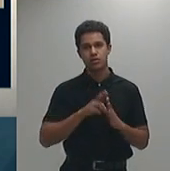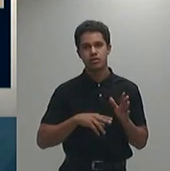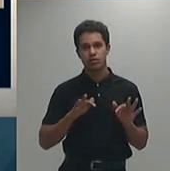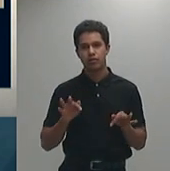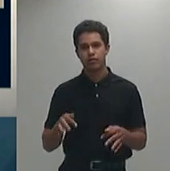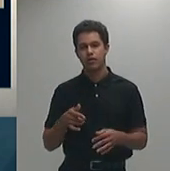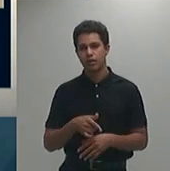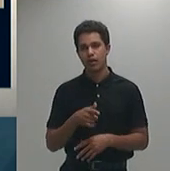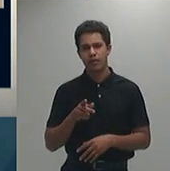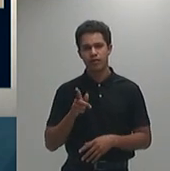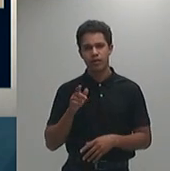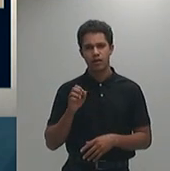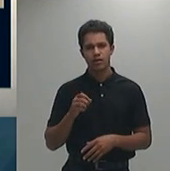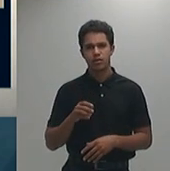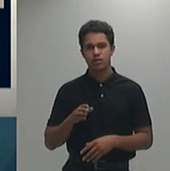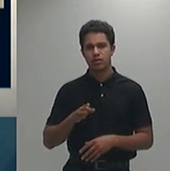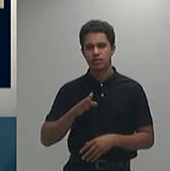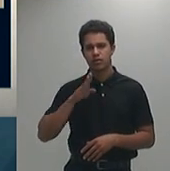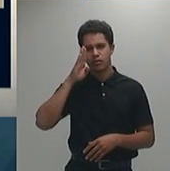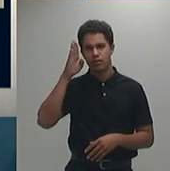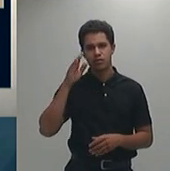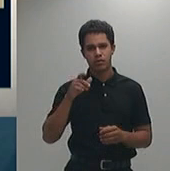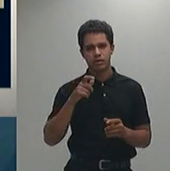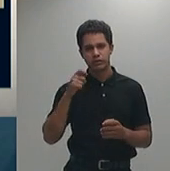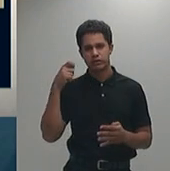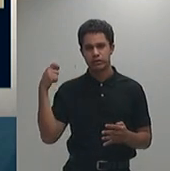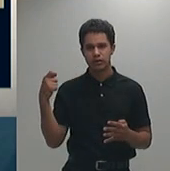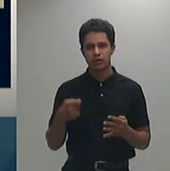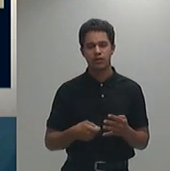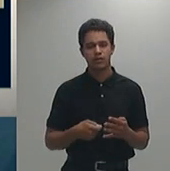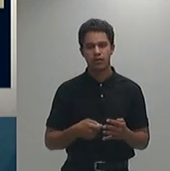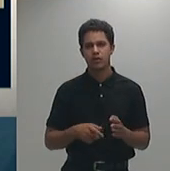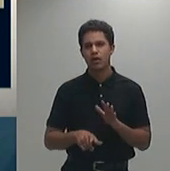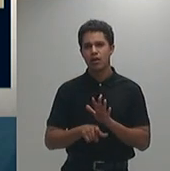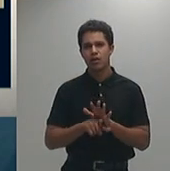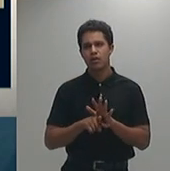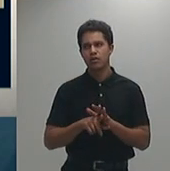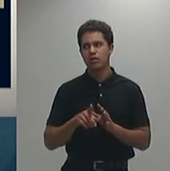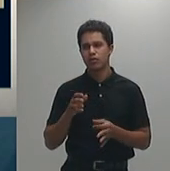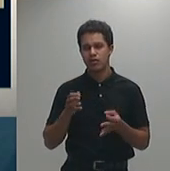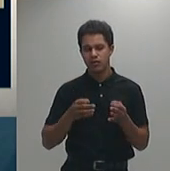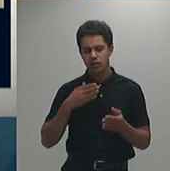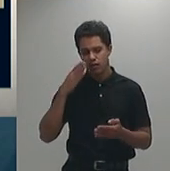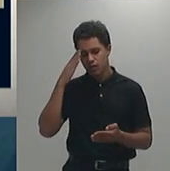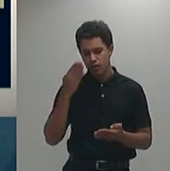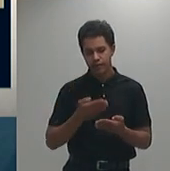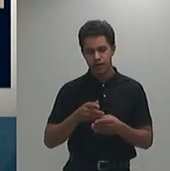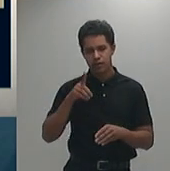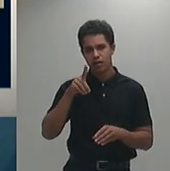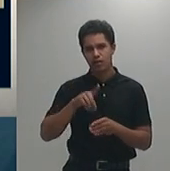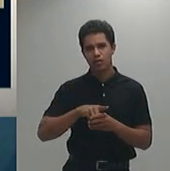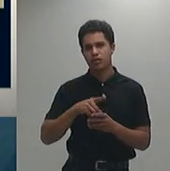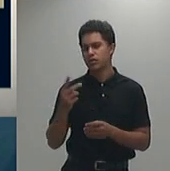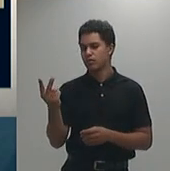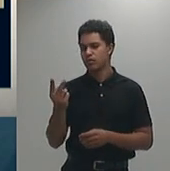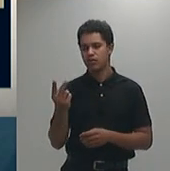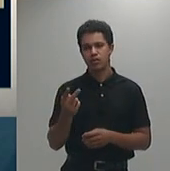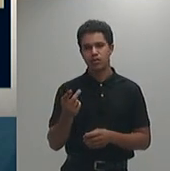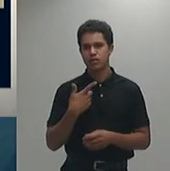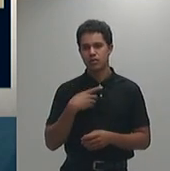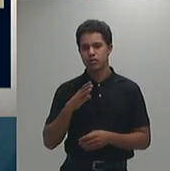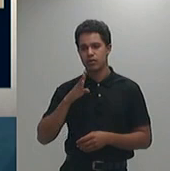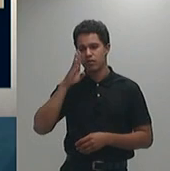subjetiva da aventura a sentença arbitral digite legítimas Justamente na confiança depositado pelas partes não apenas na câmara de arbitragem